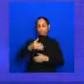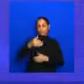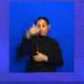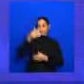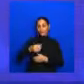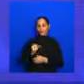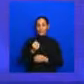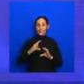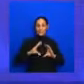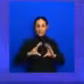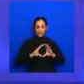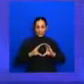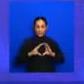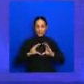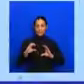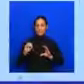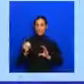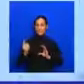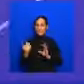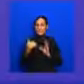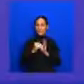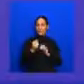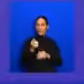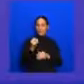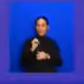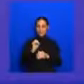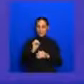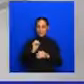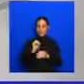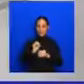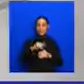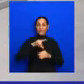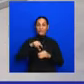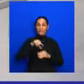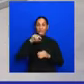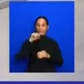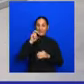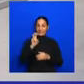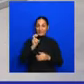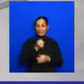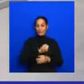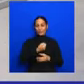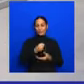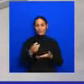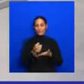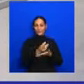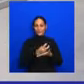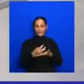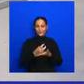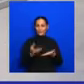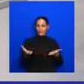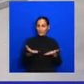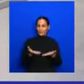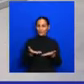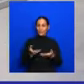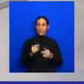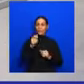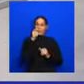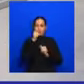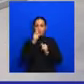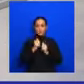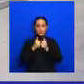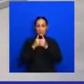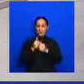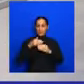está carregado com 80 bolas numeradas de 0 a 80 e deste Globo sortearemos os 5 números da Quina de hoje.